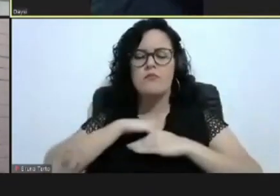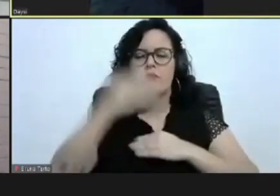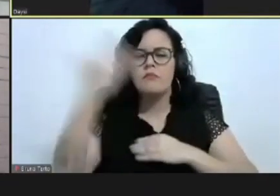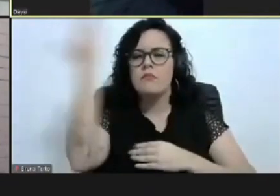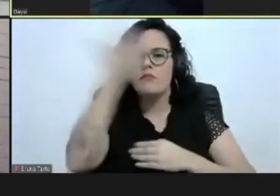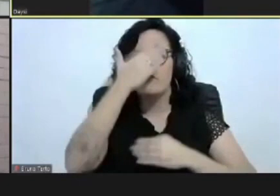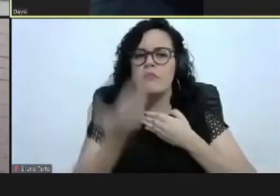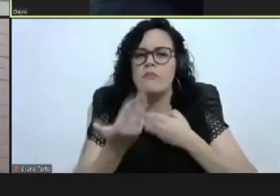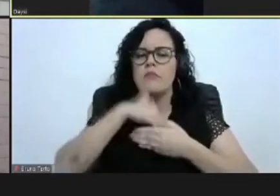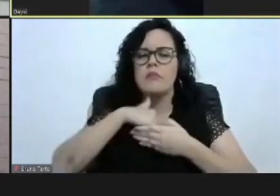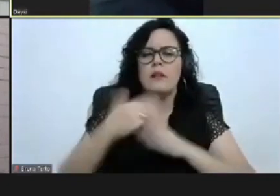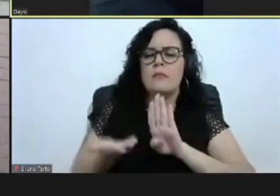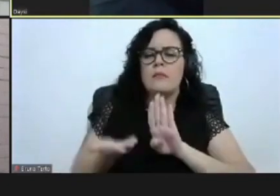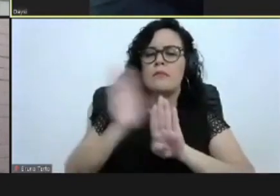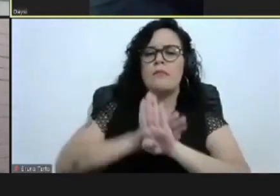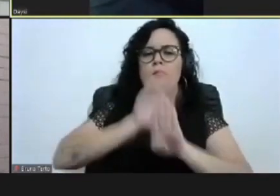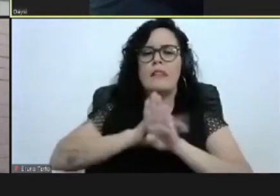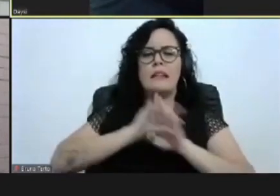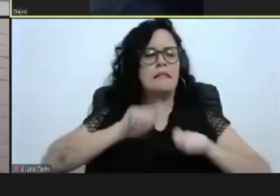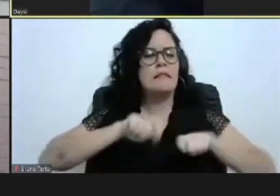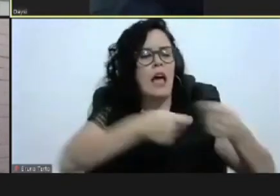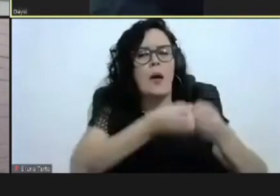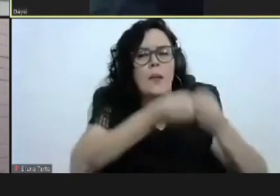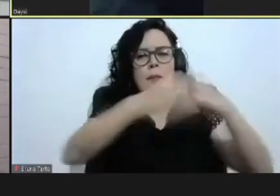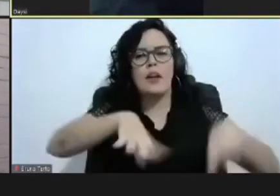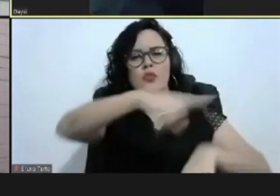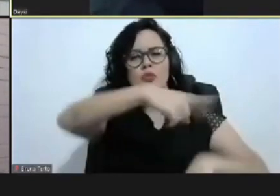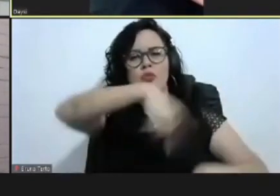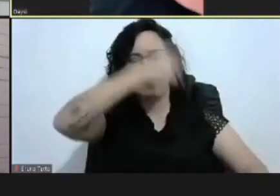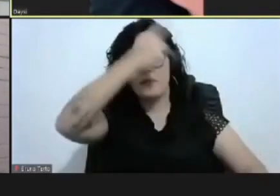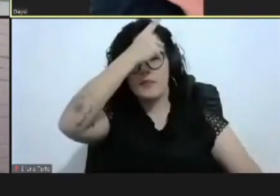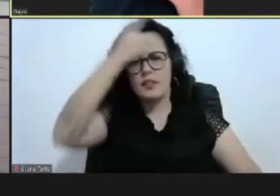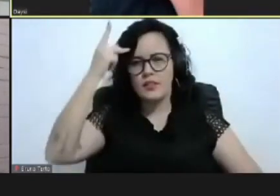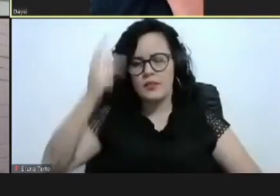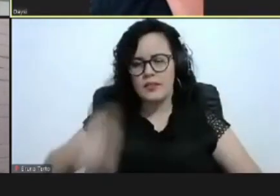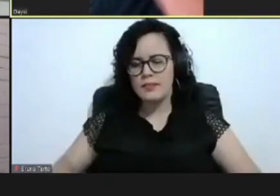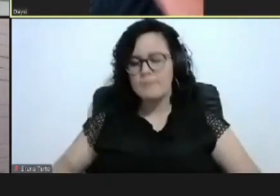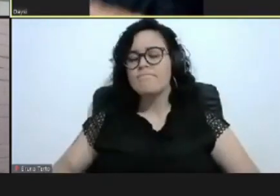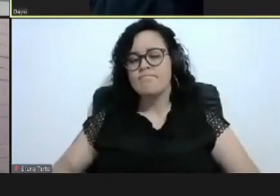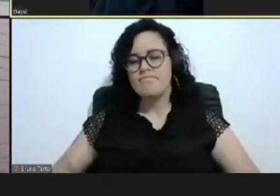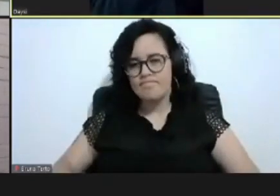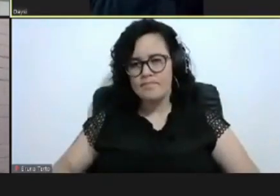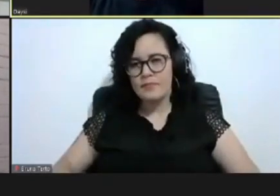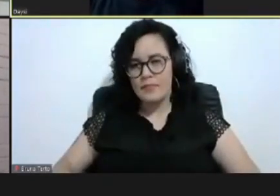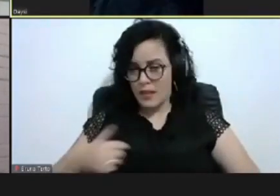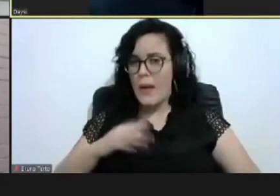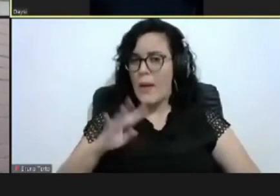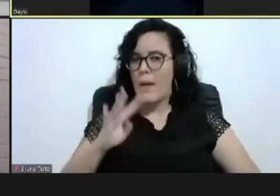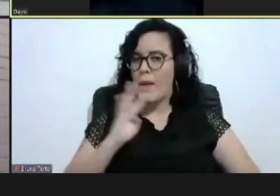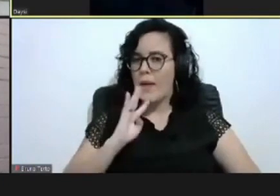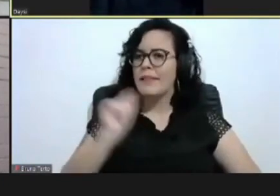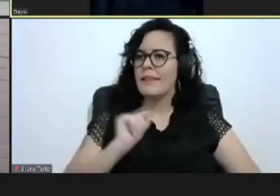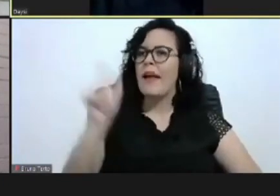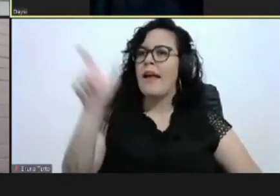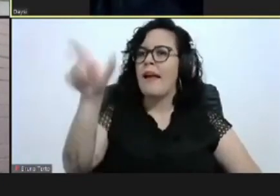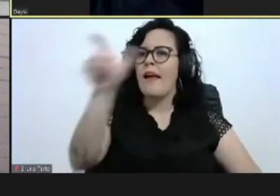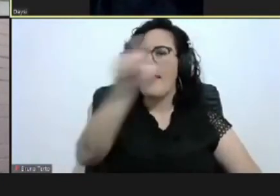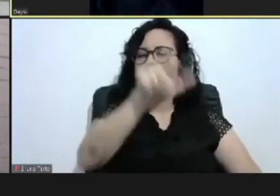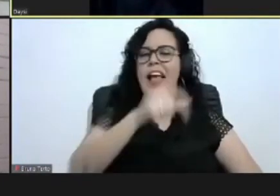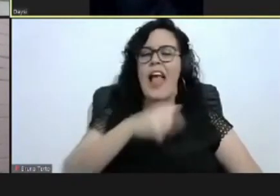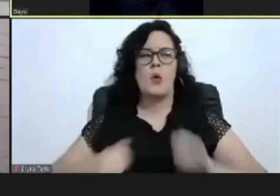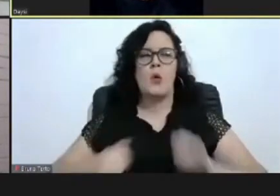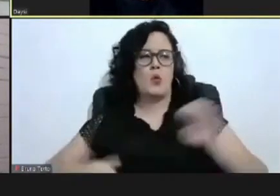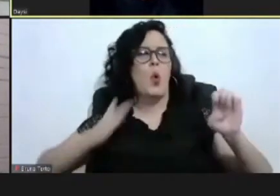você ferra com quem trabalha com você. Quer dizer, eu conheço muito esse tipo de gente que vai para